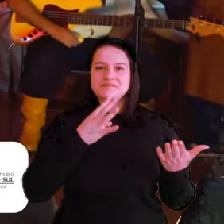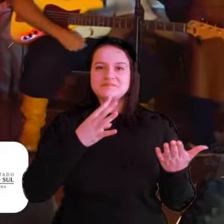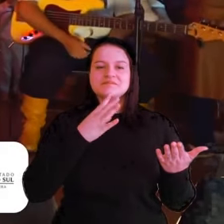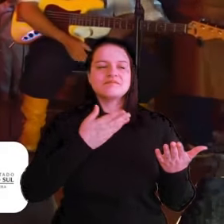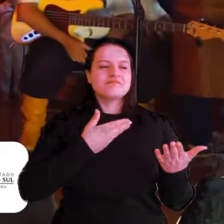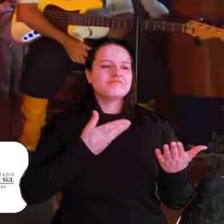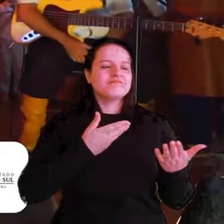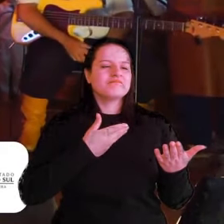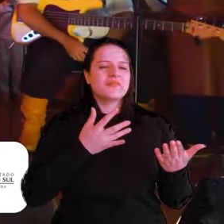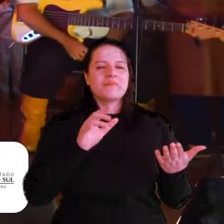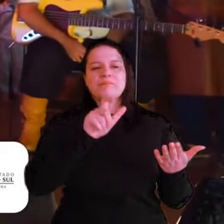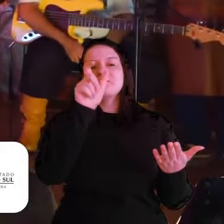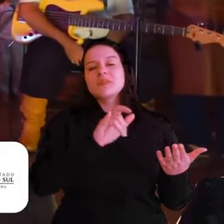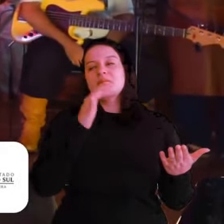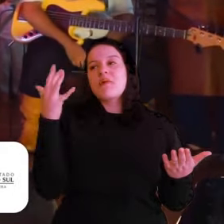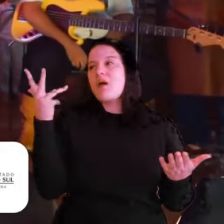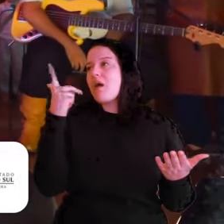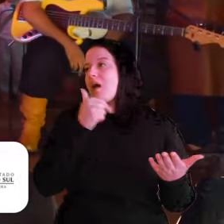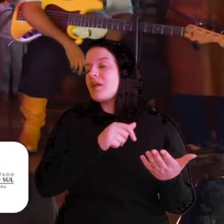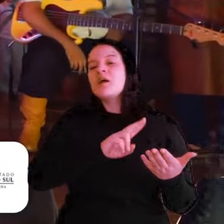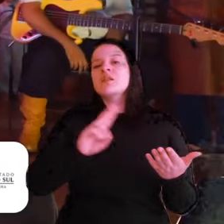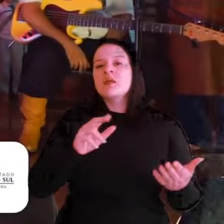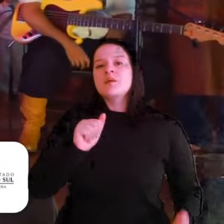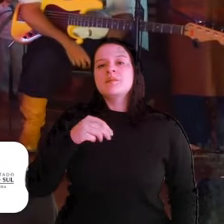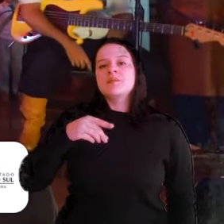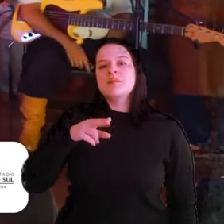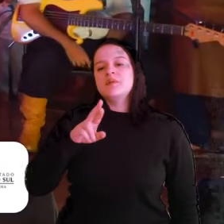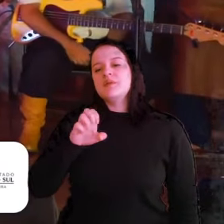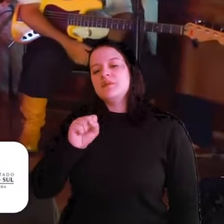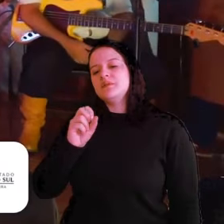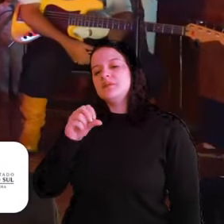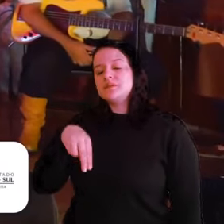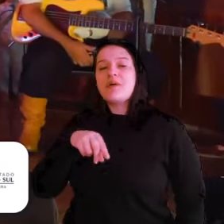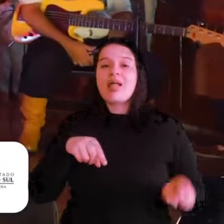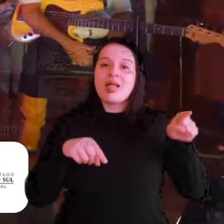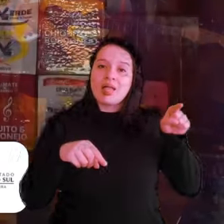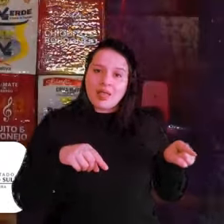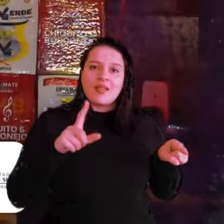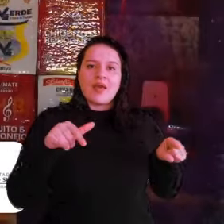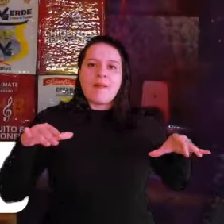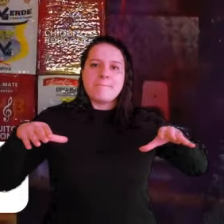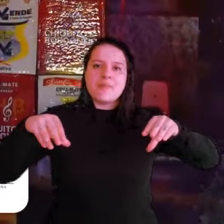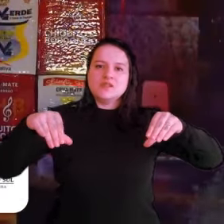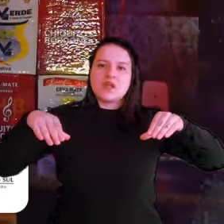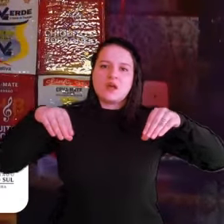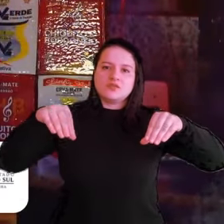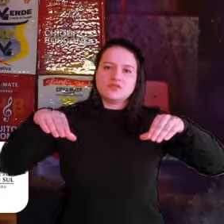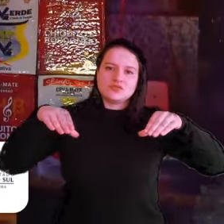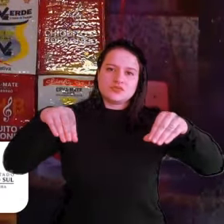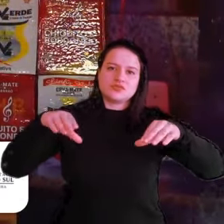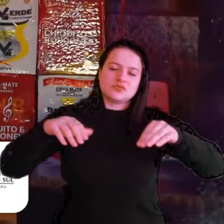conhecemos um camarada, uma figura excelente, nosso amigo Anderson. Esse rapaz aí que nada mais, nada menos que o